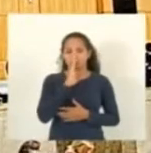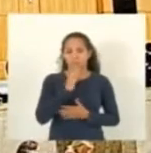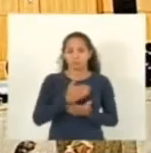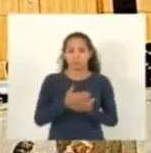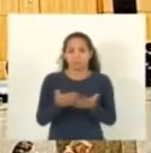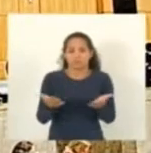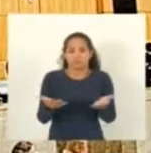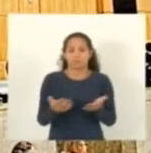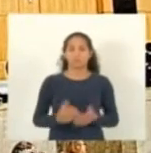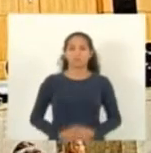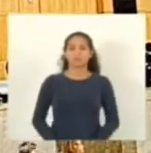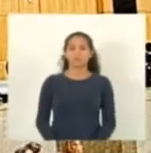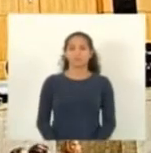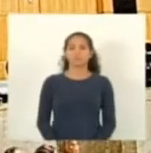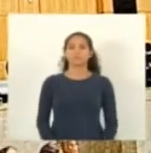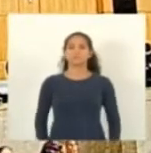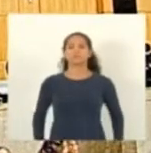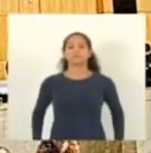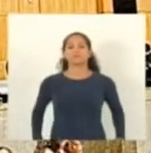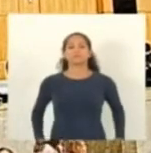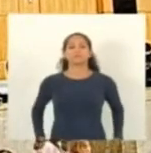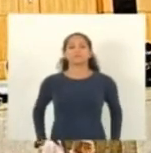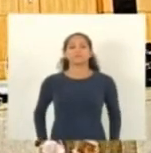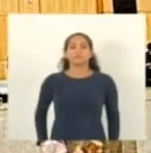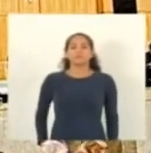aí